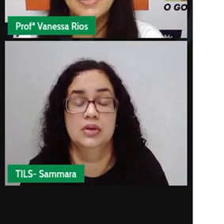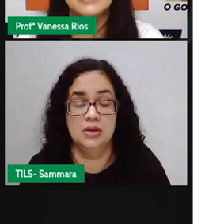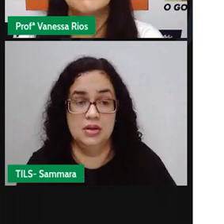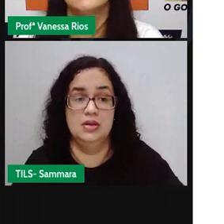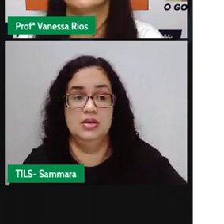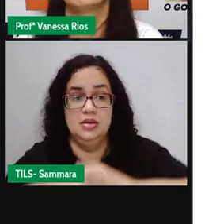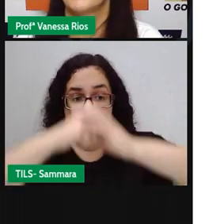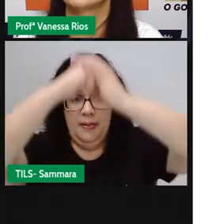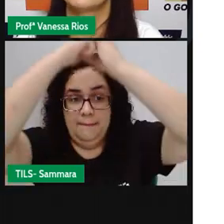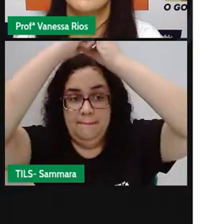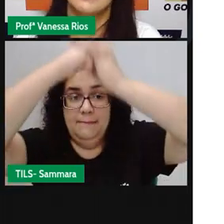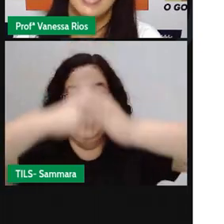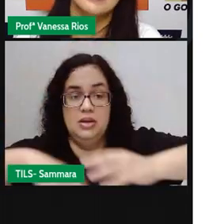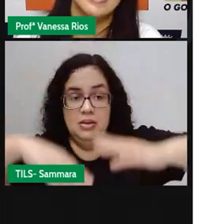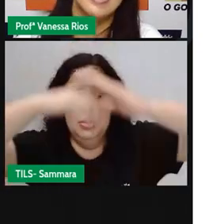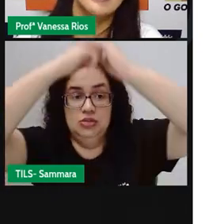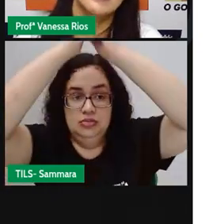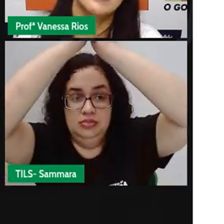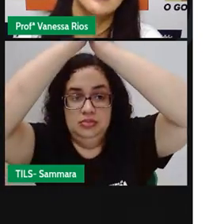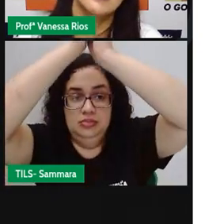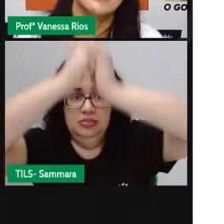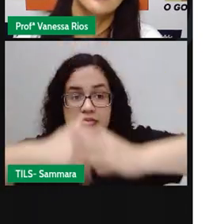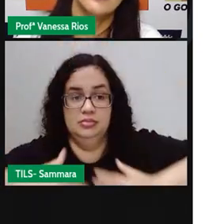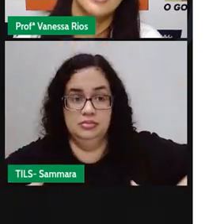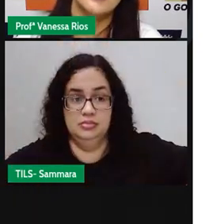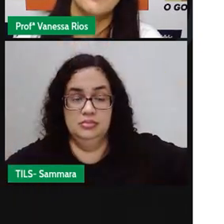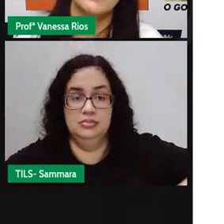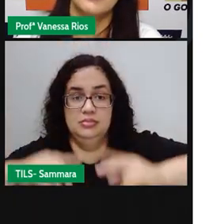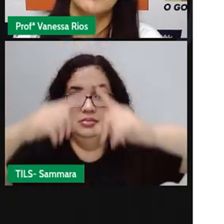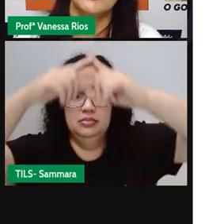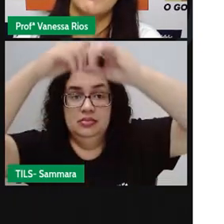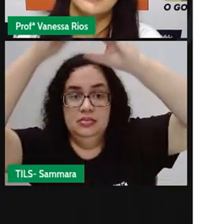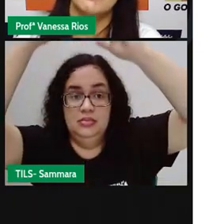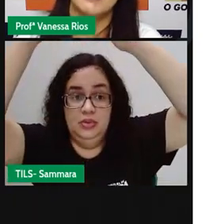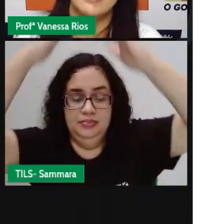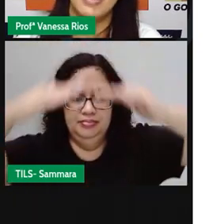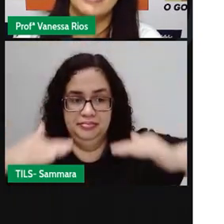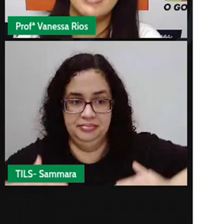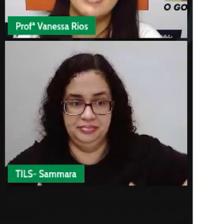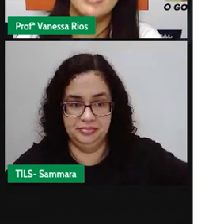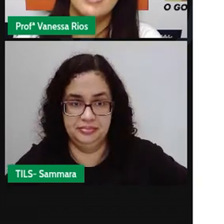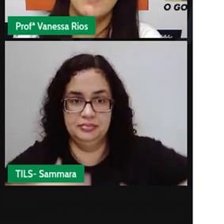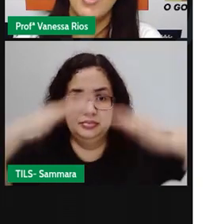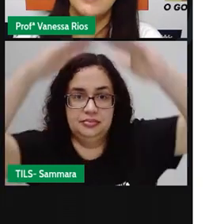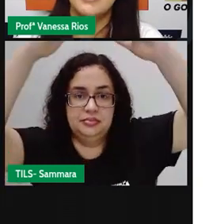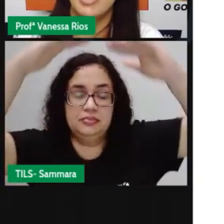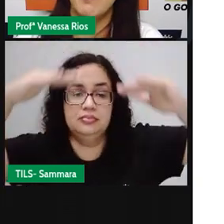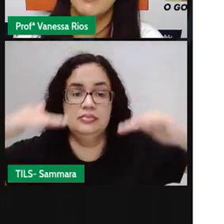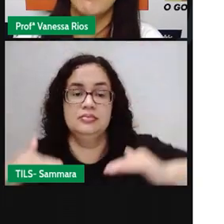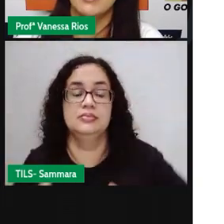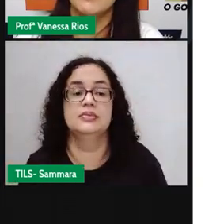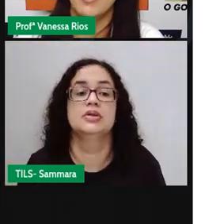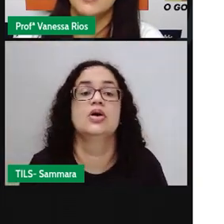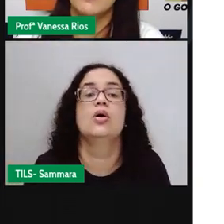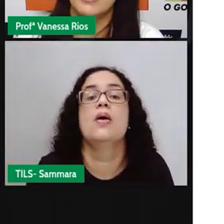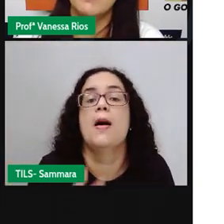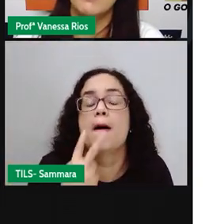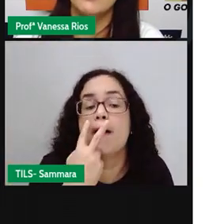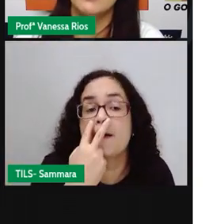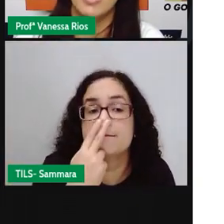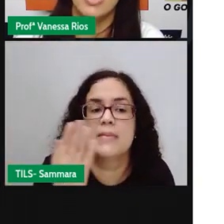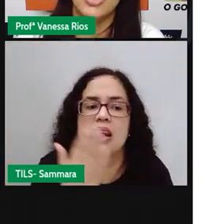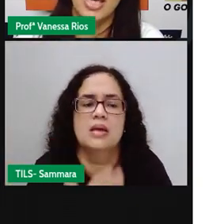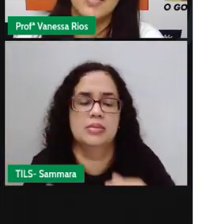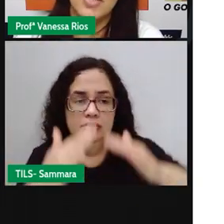E a pirâmide de base quadrada? Olha só a pirâmide de base quadrada. Qual brinquedo aí faz